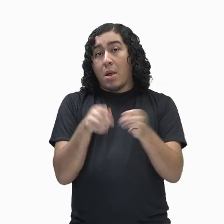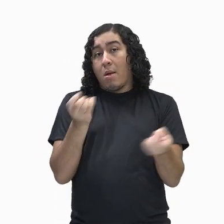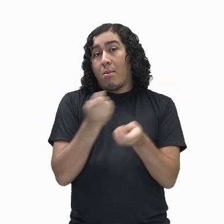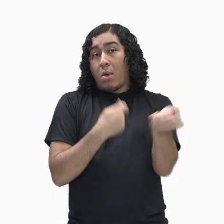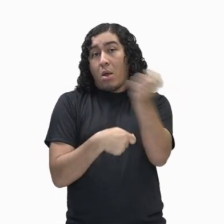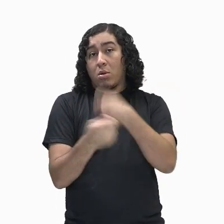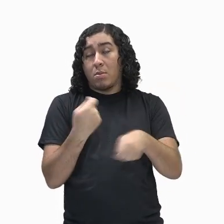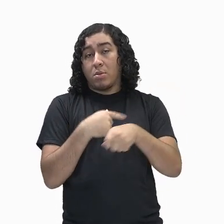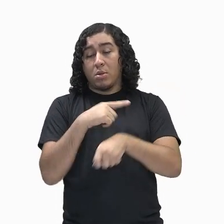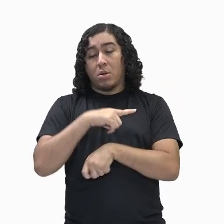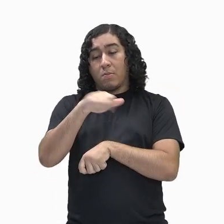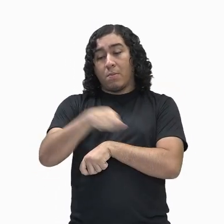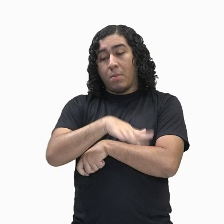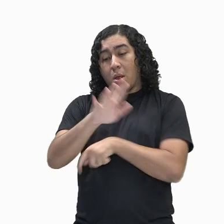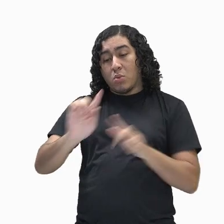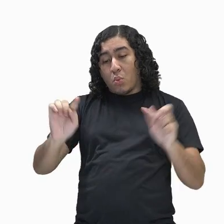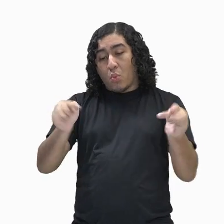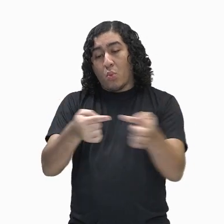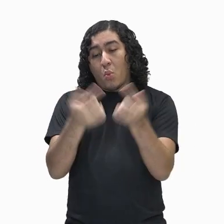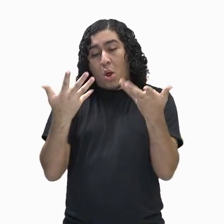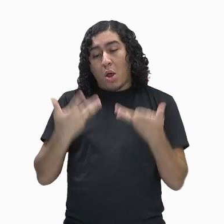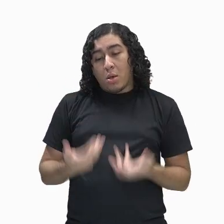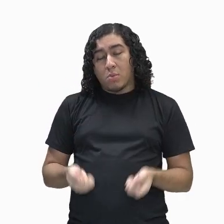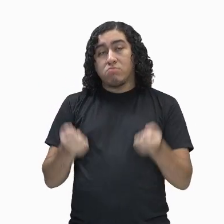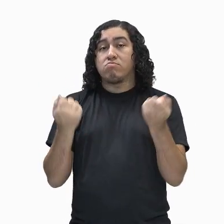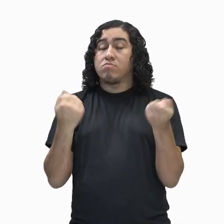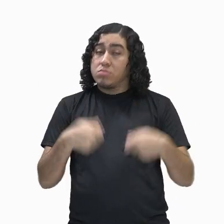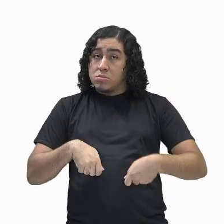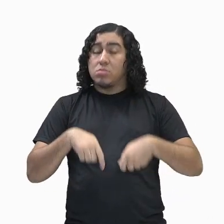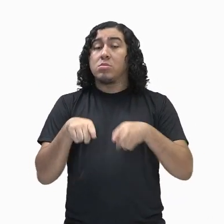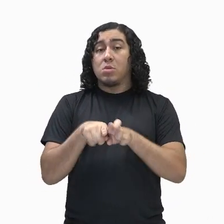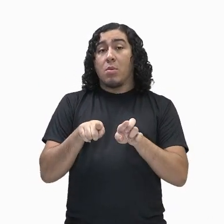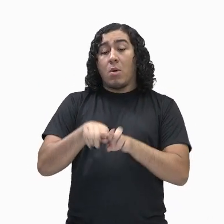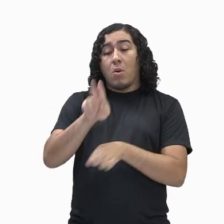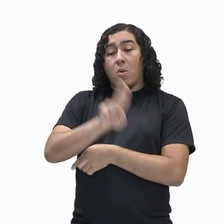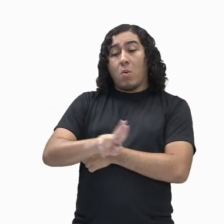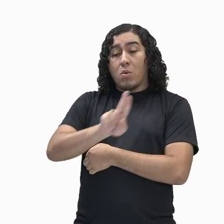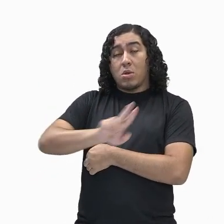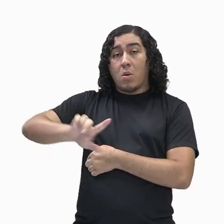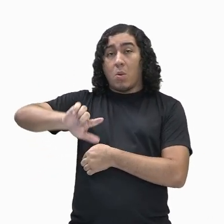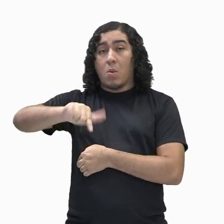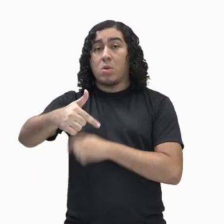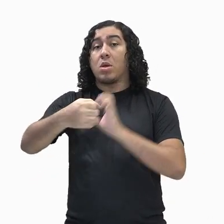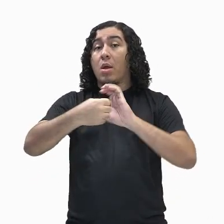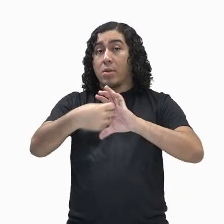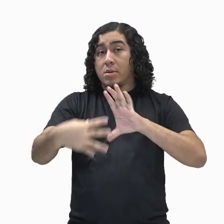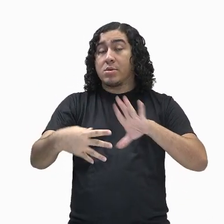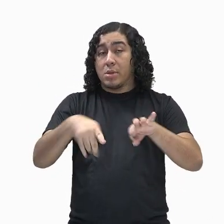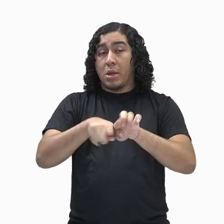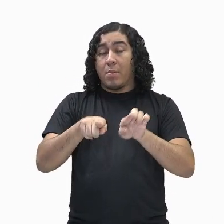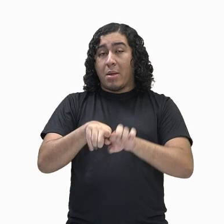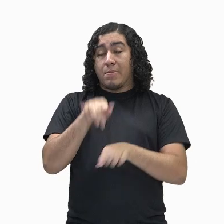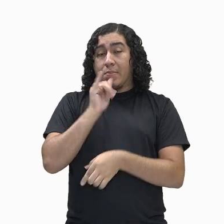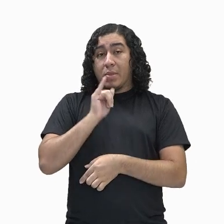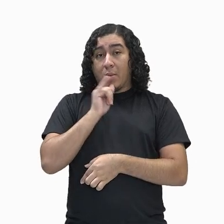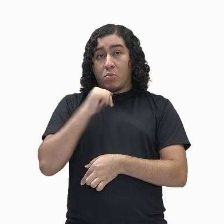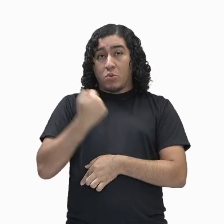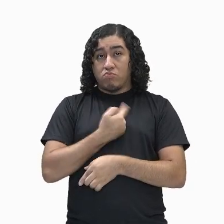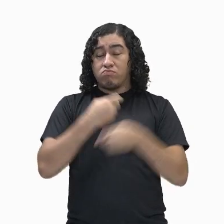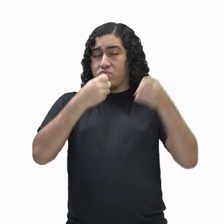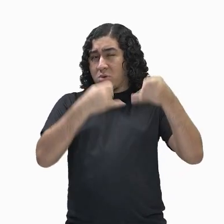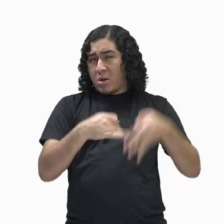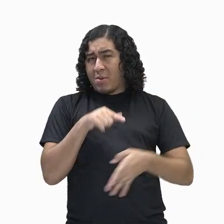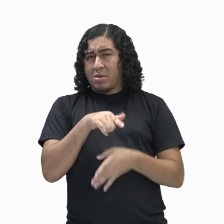esses espaços adotaram e também vem com outras características. Nós falamos isso que é só para